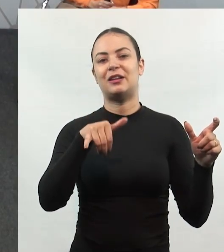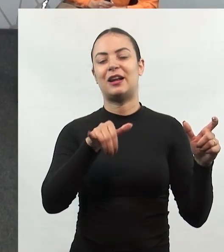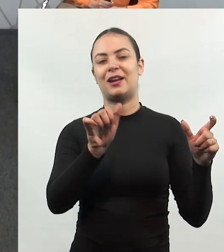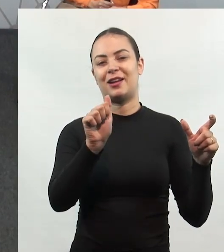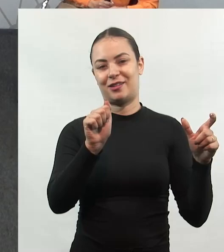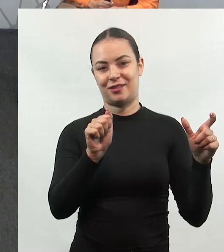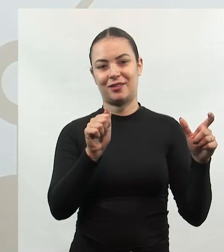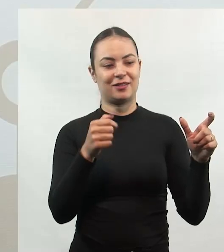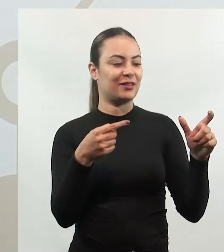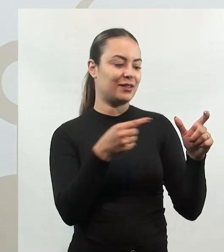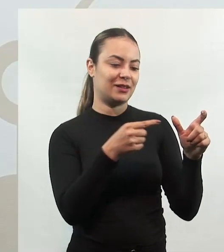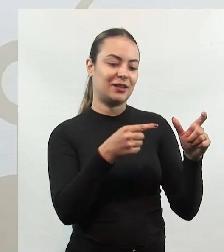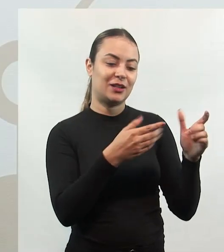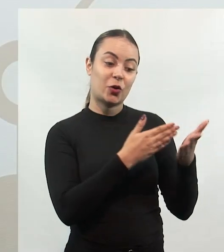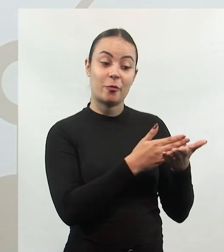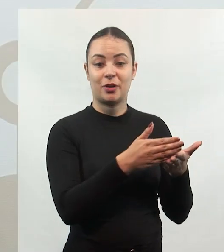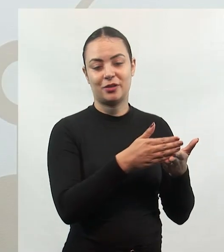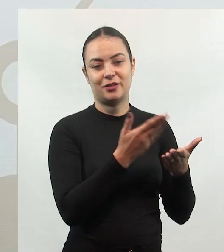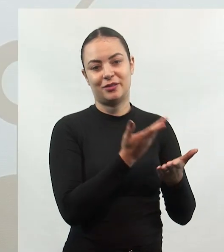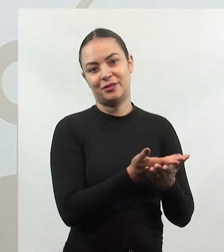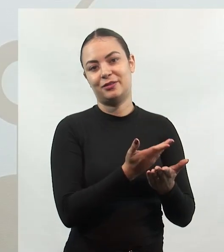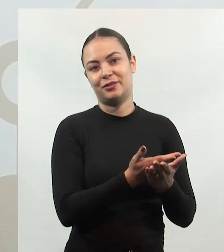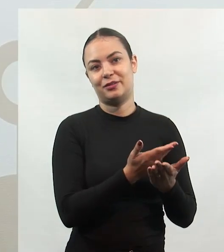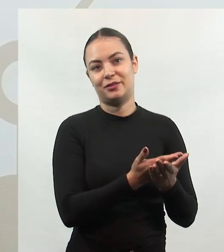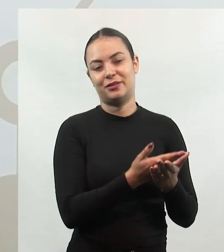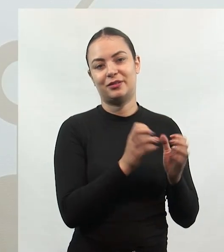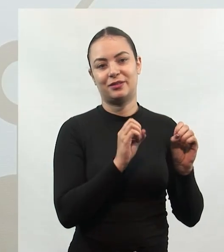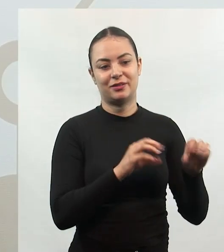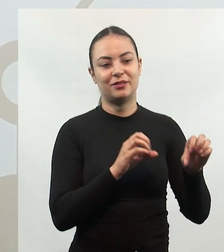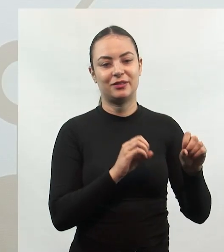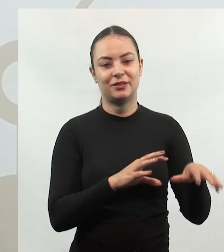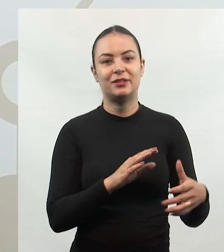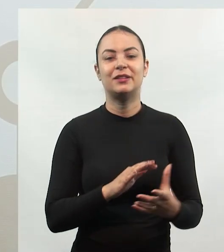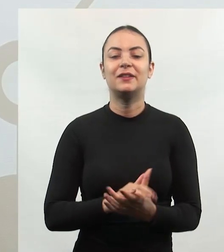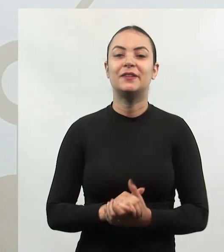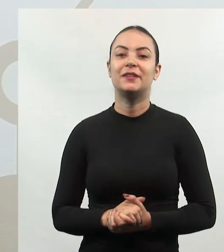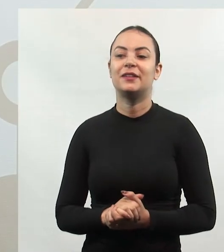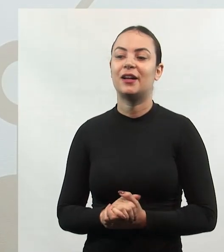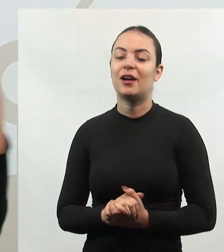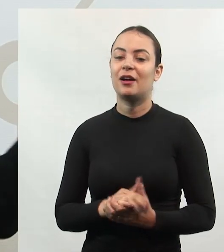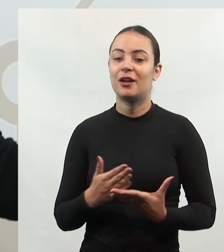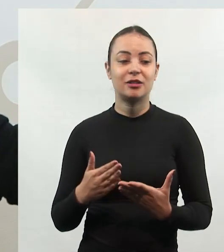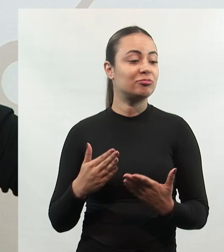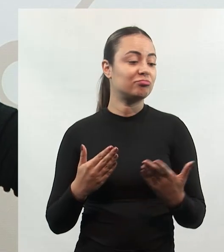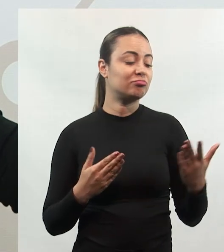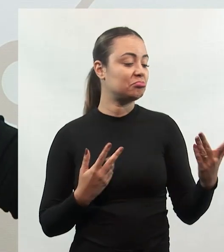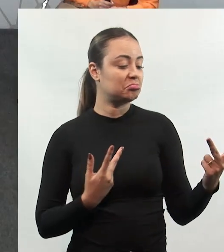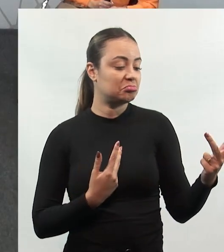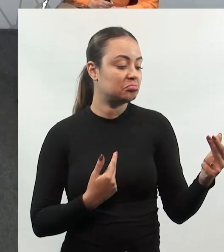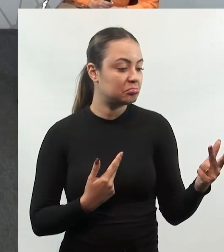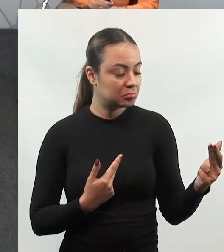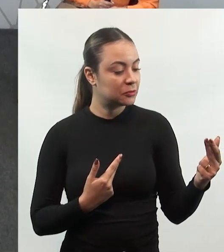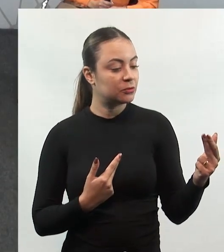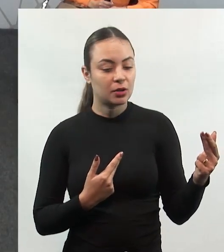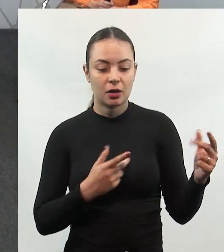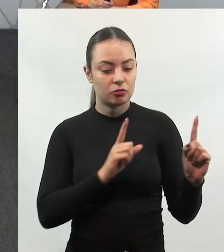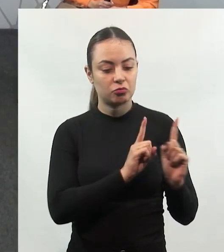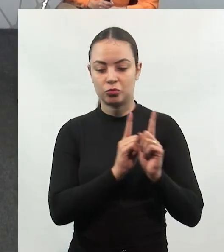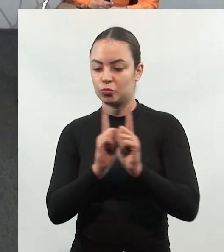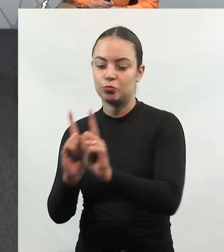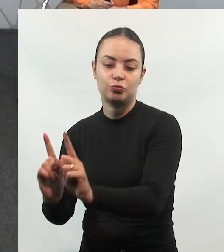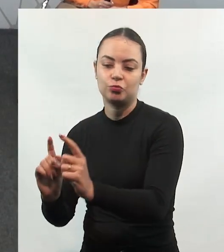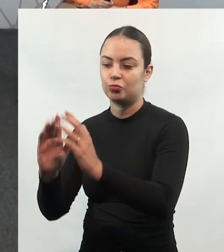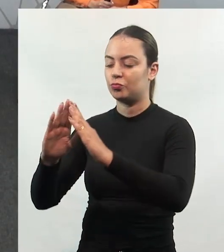que eu levo hoje, né? Então, eu, desde os 14 anos, Elaine falou ali da família, né,